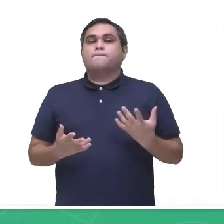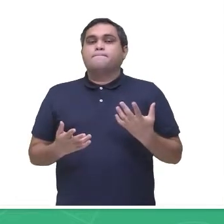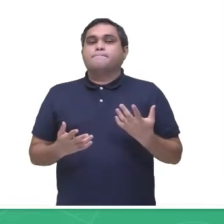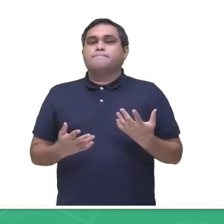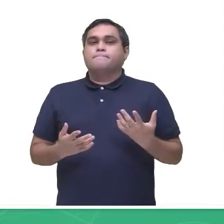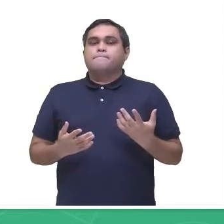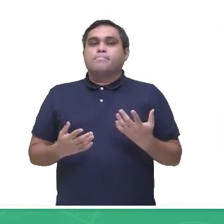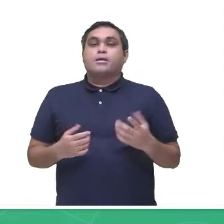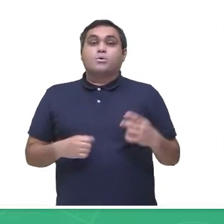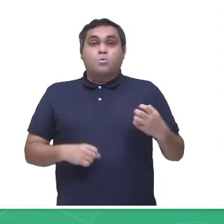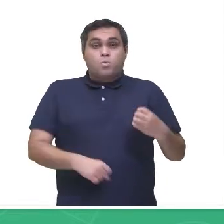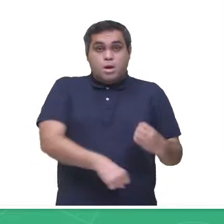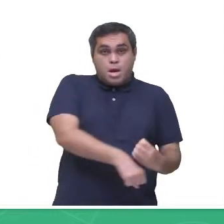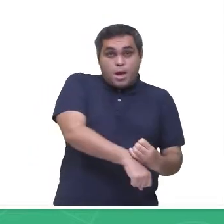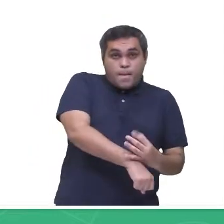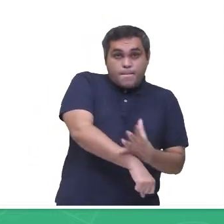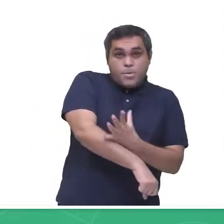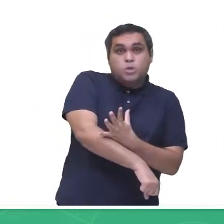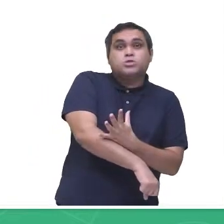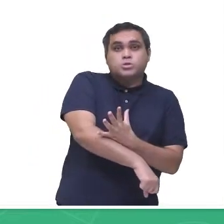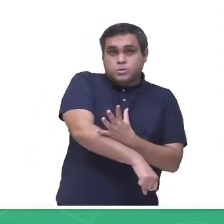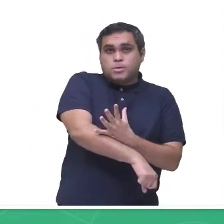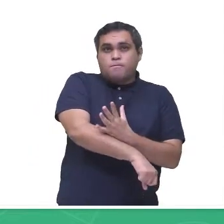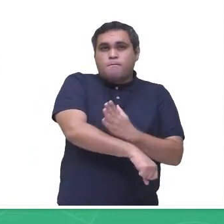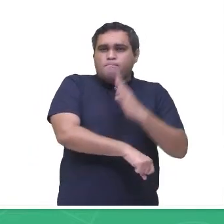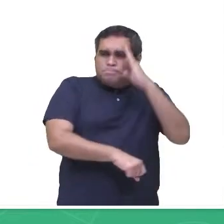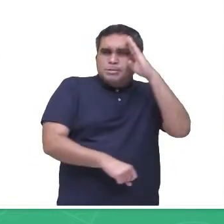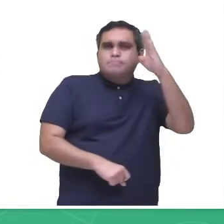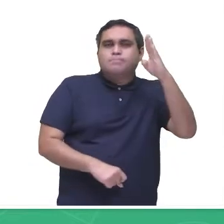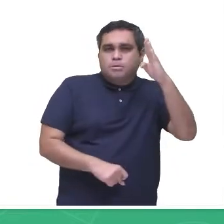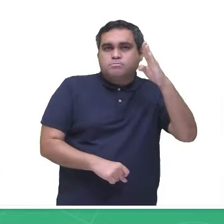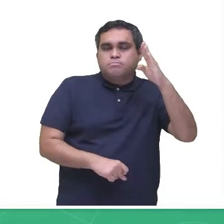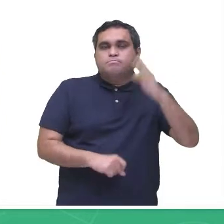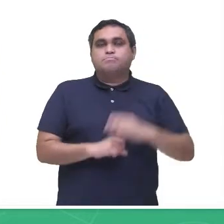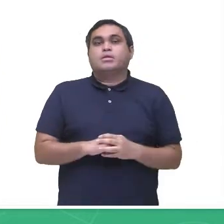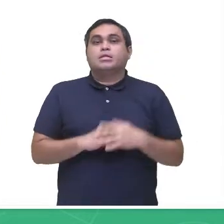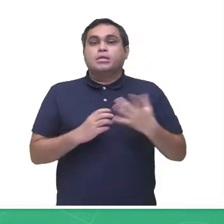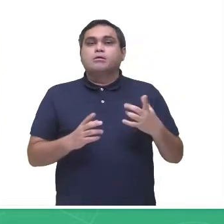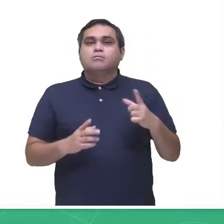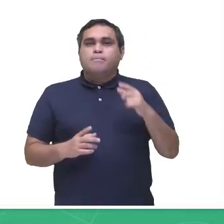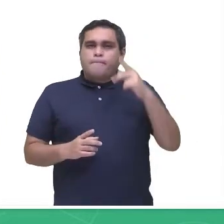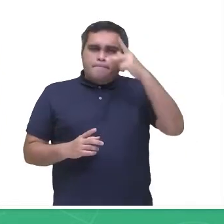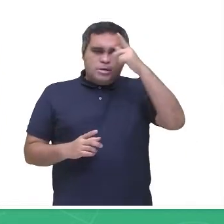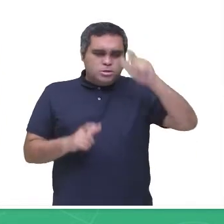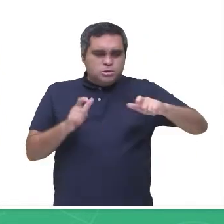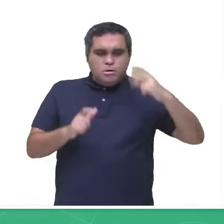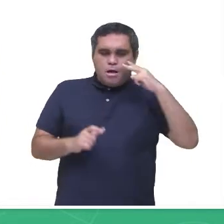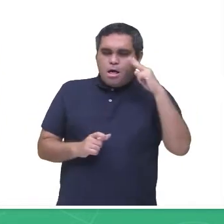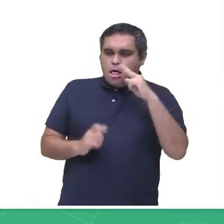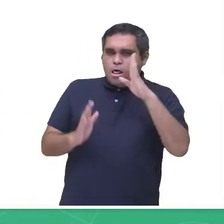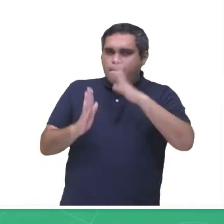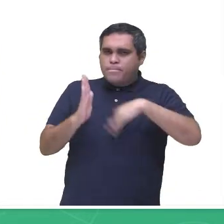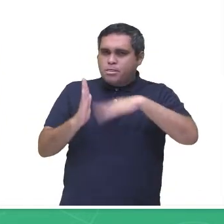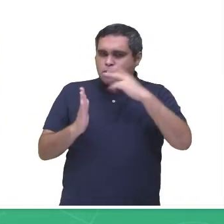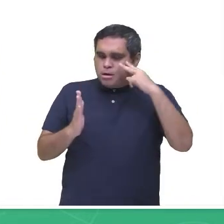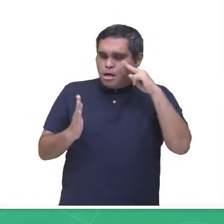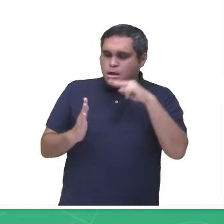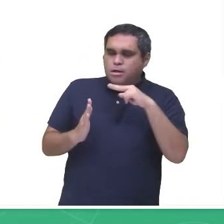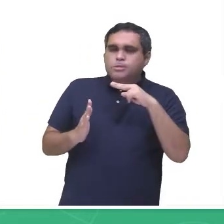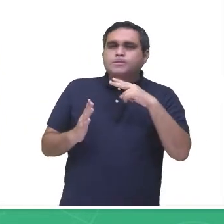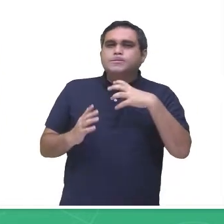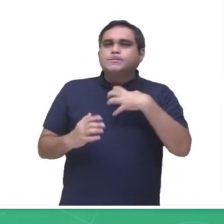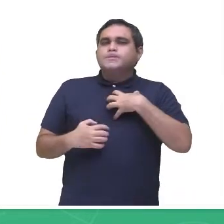sobre o racional. Seu propósito é impressionar o sentido do observador, baseando-se no princípio segundo o qual